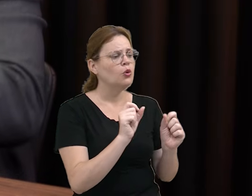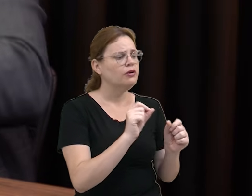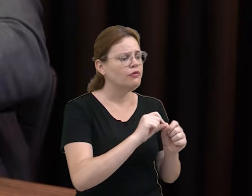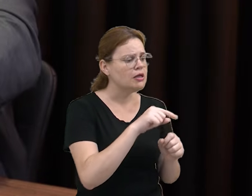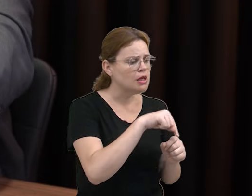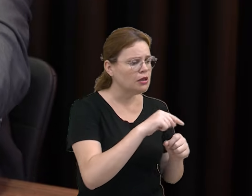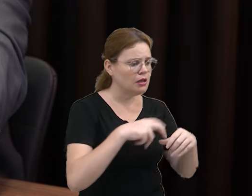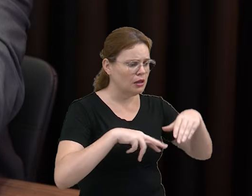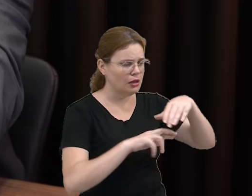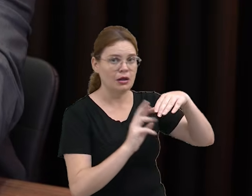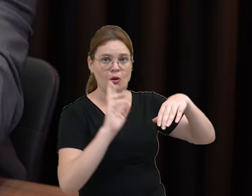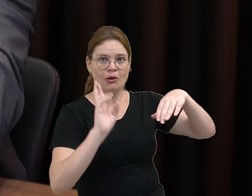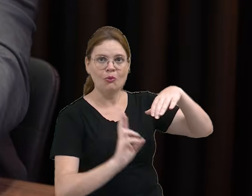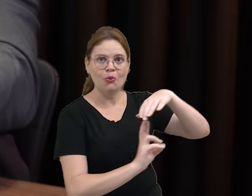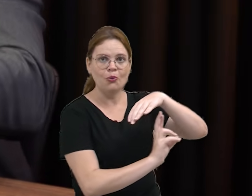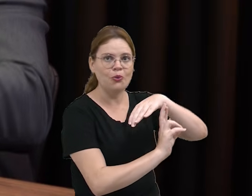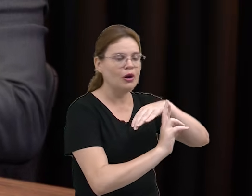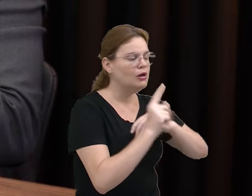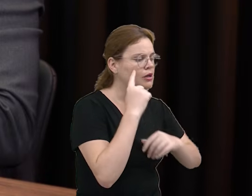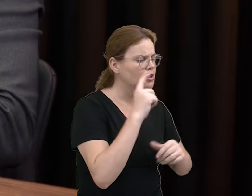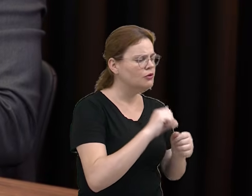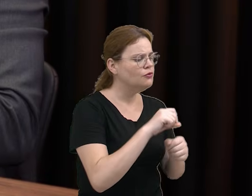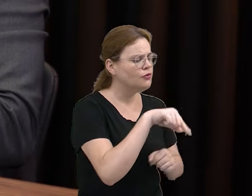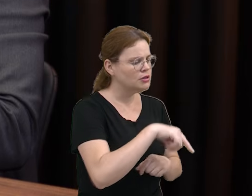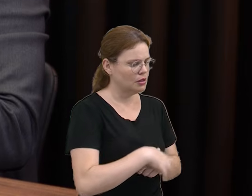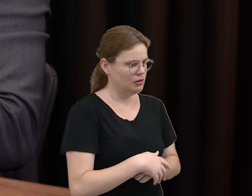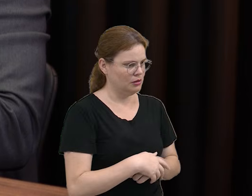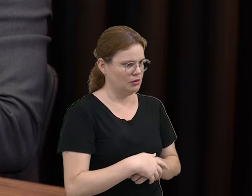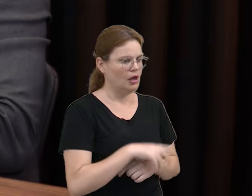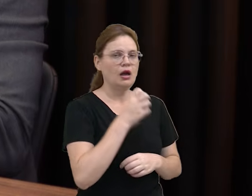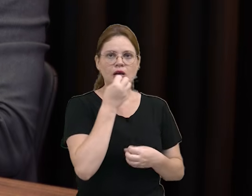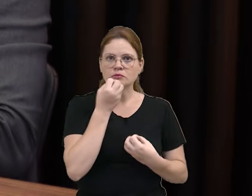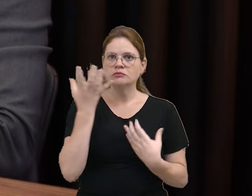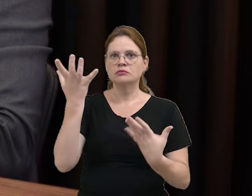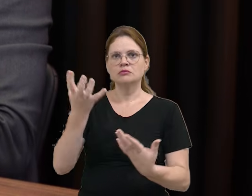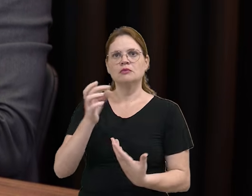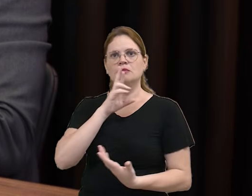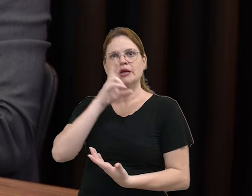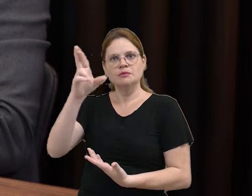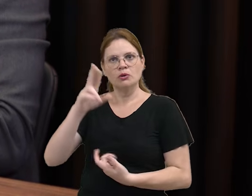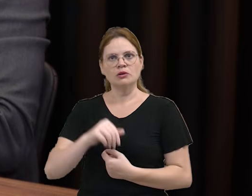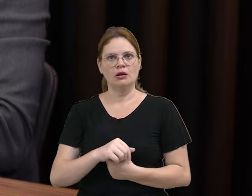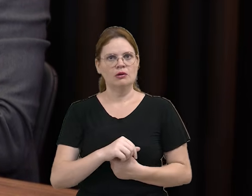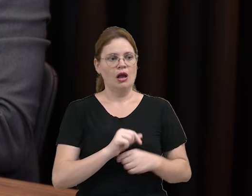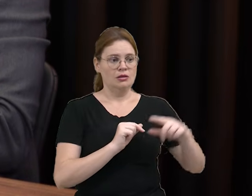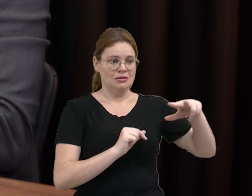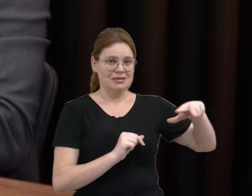só que um momento estou dentro da caverna, outro momento estou fora da caverna. Elias deu a mesma resposta.